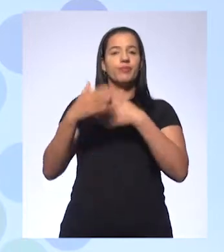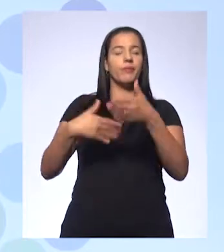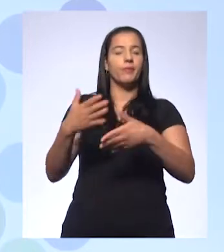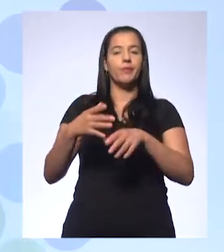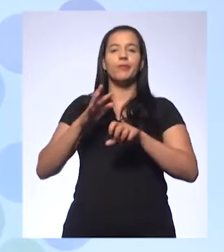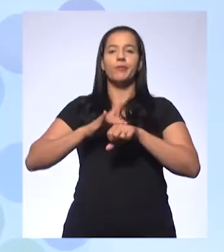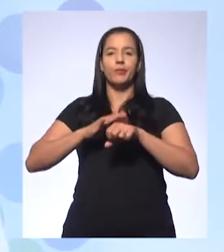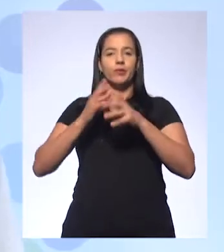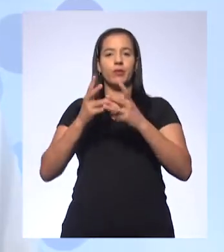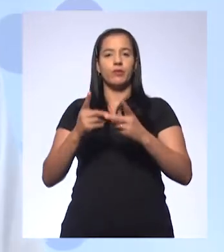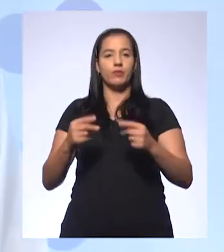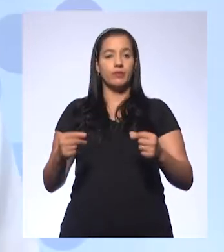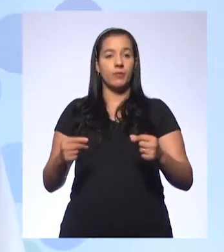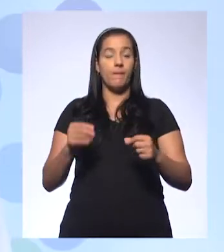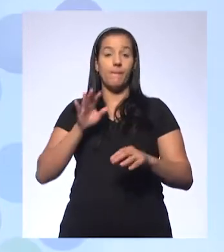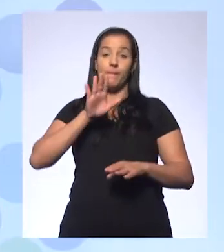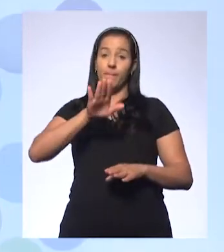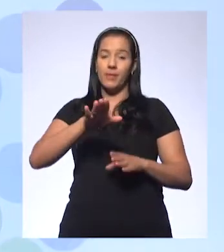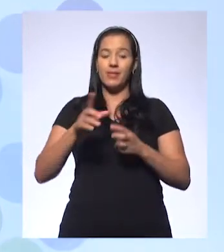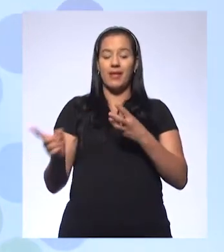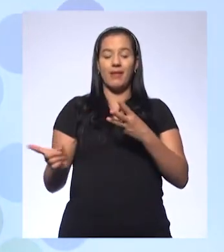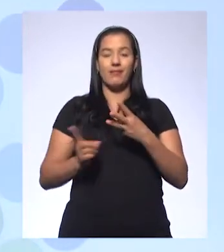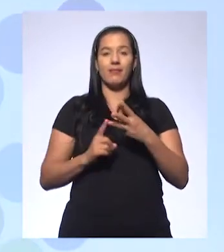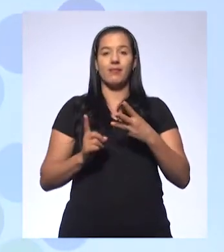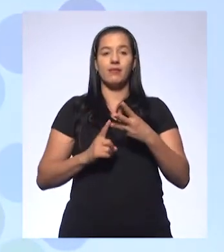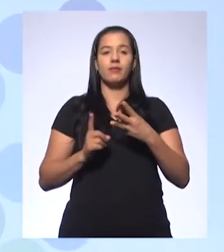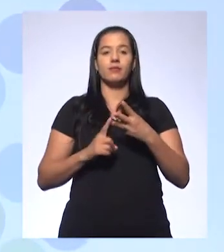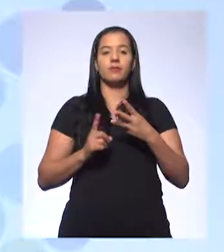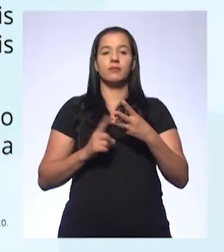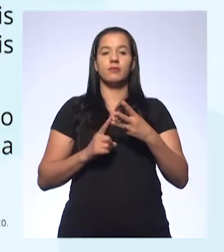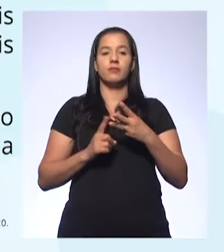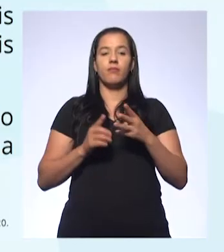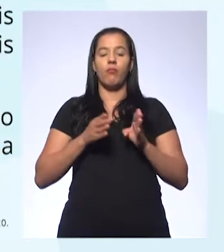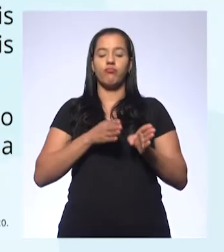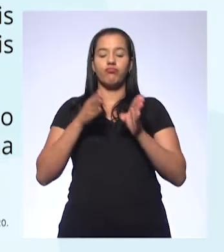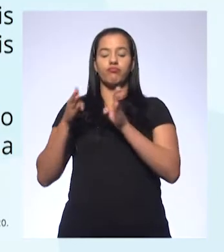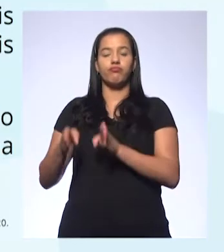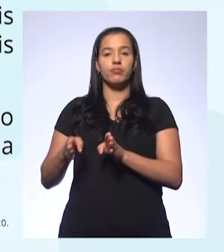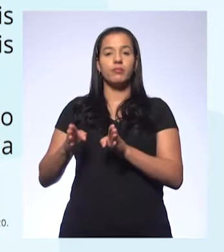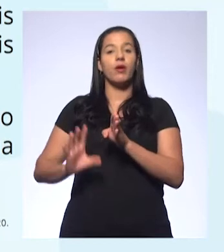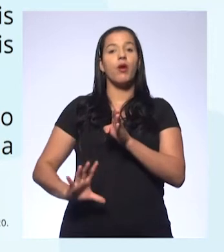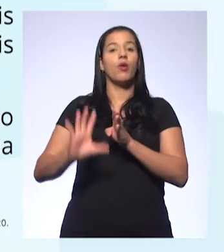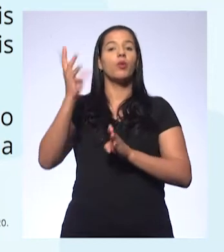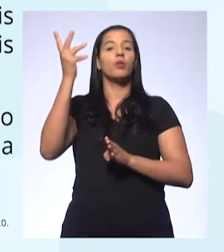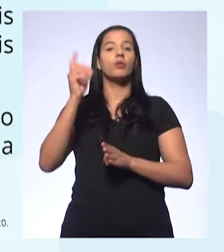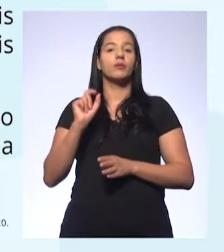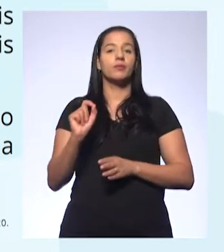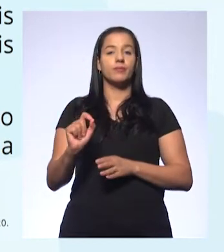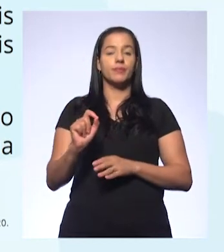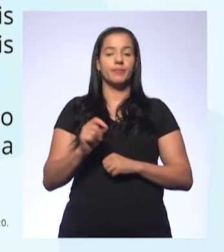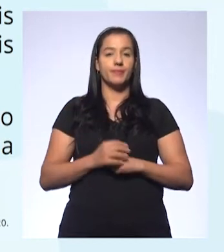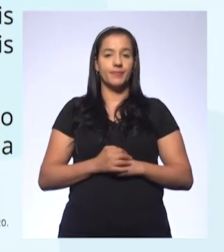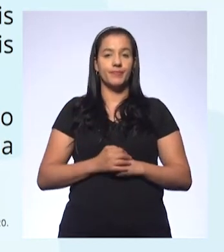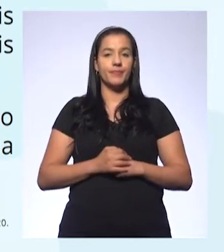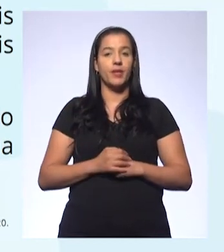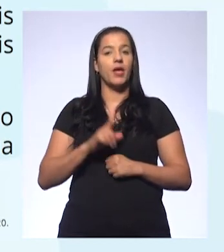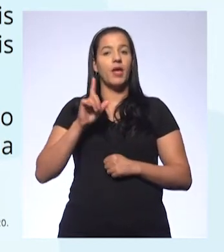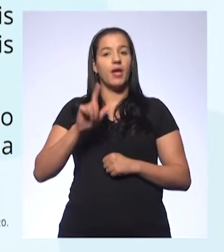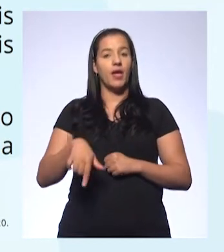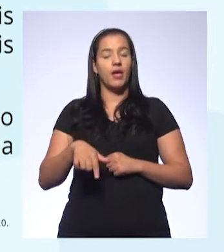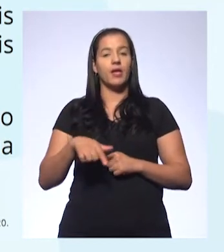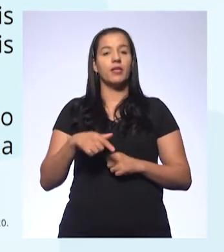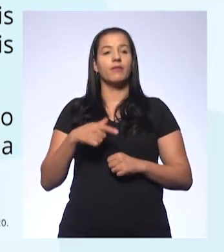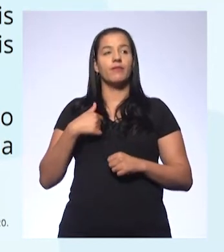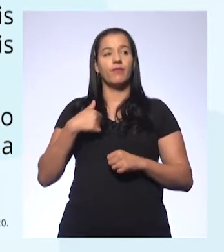também. Quando chega na fase terciária, e aí o que vai acontecer? Né? Ela vai ficar latente